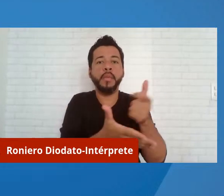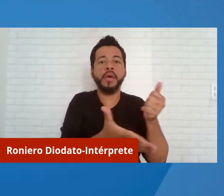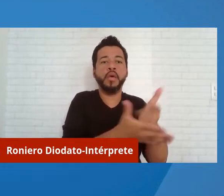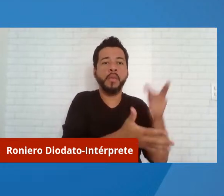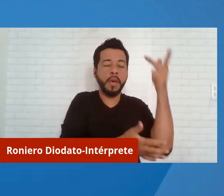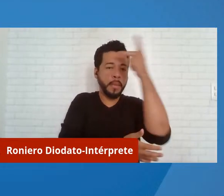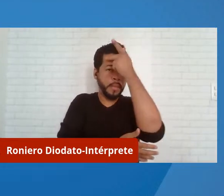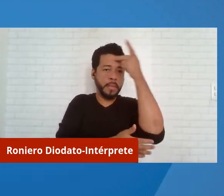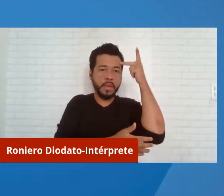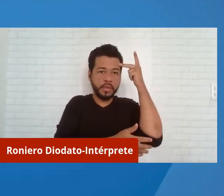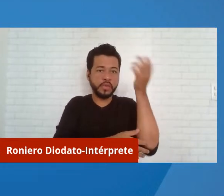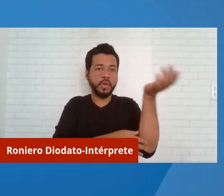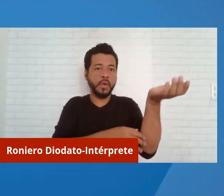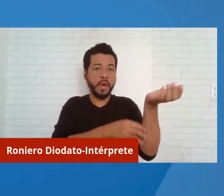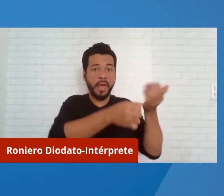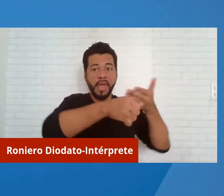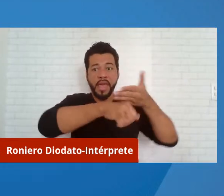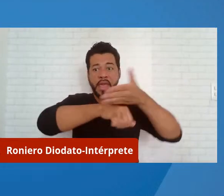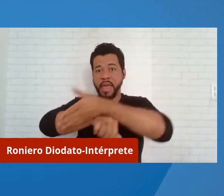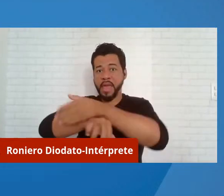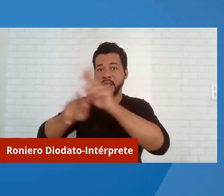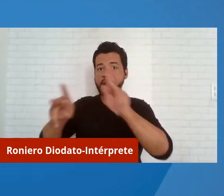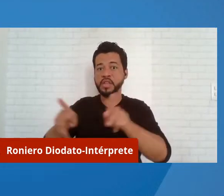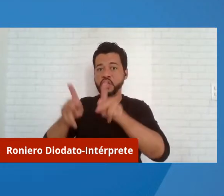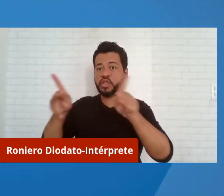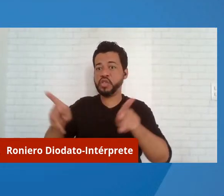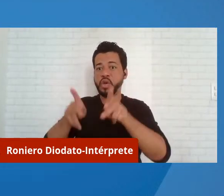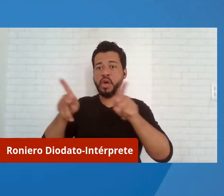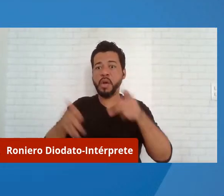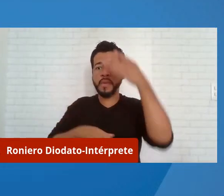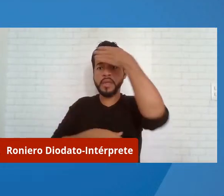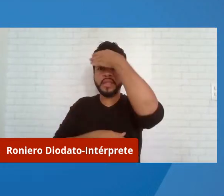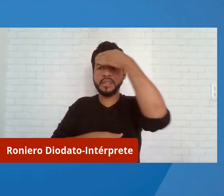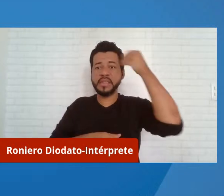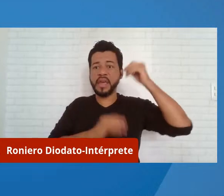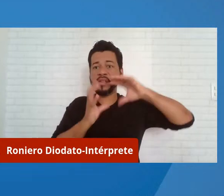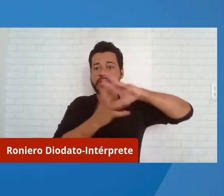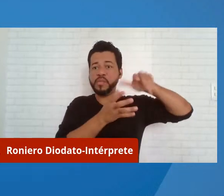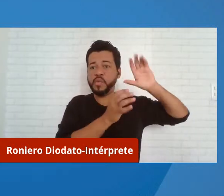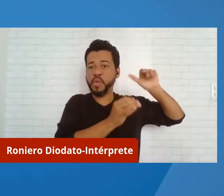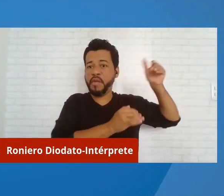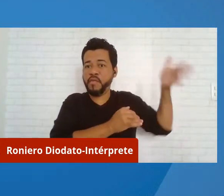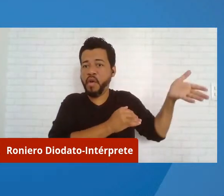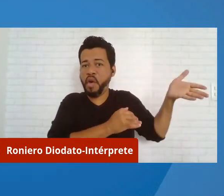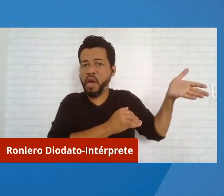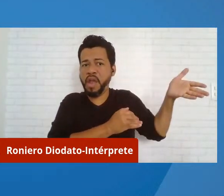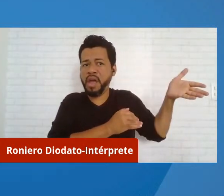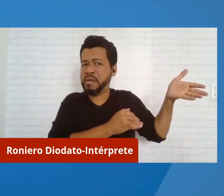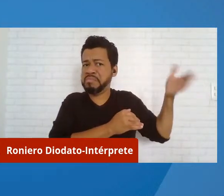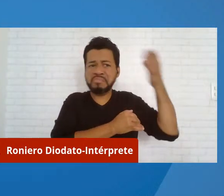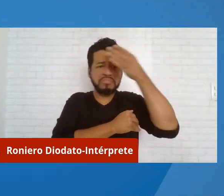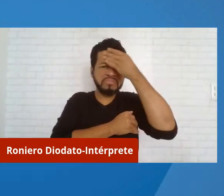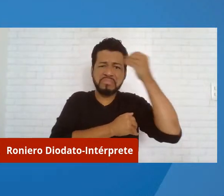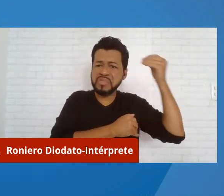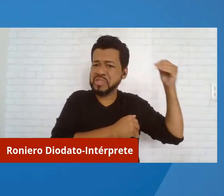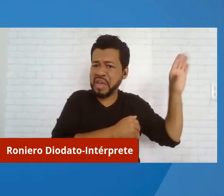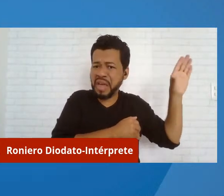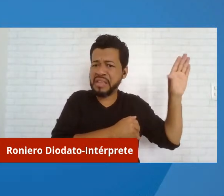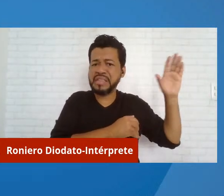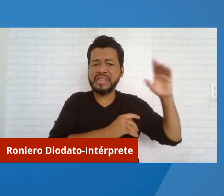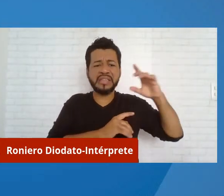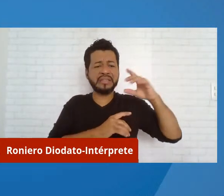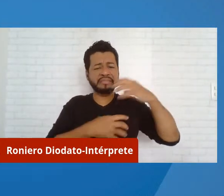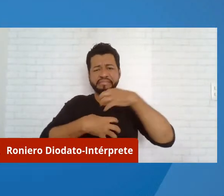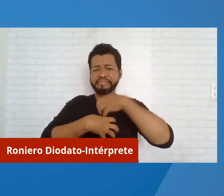pessoa entra lá, ela se desliga do que está acontecendo fora, do tipo de rua, tipo de cidade, tipo de gente, e